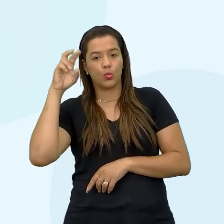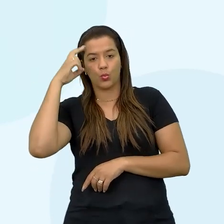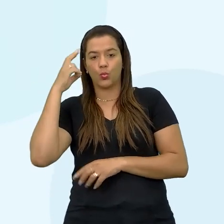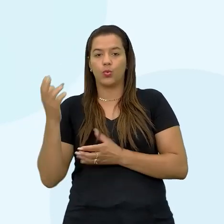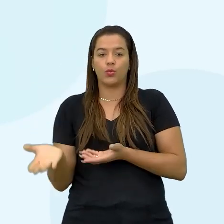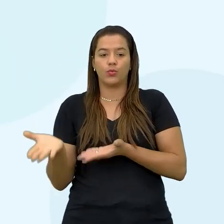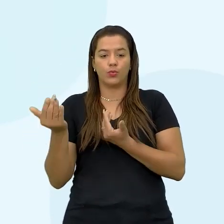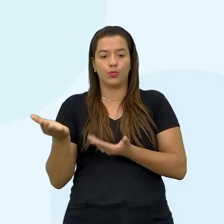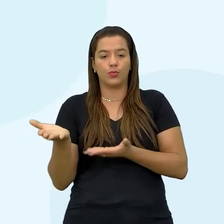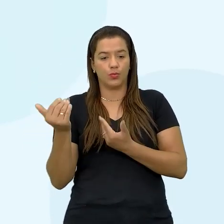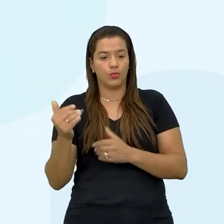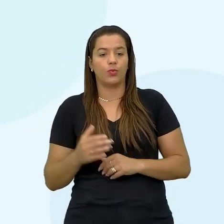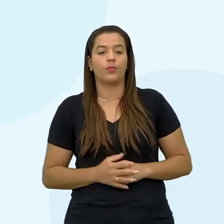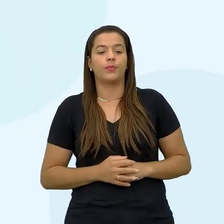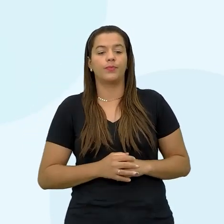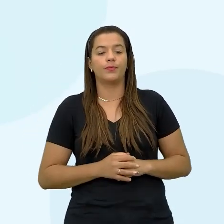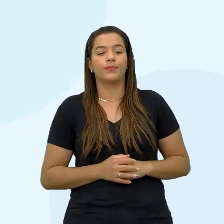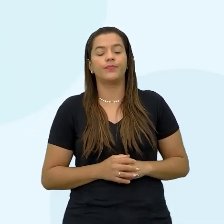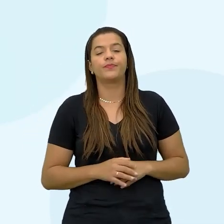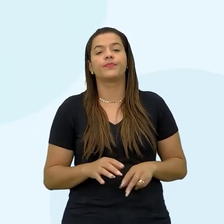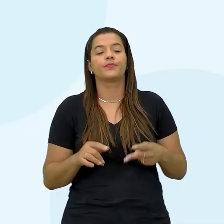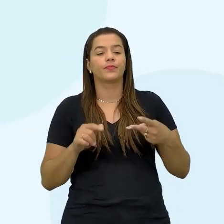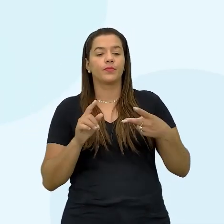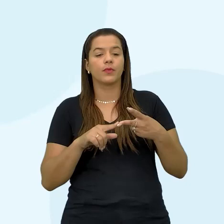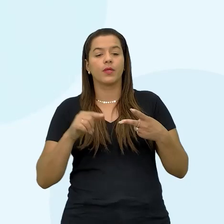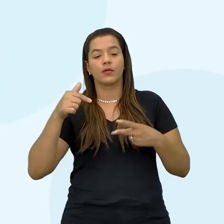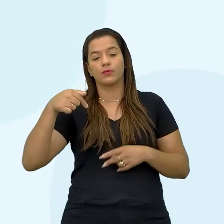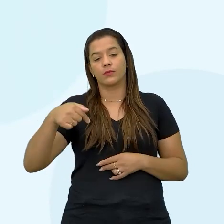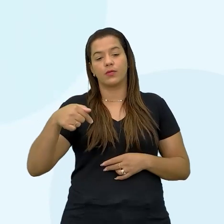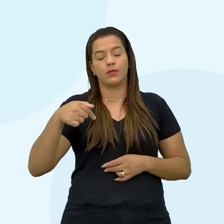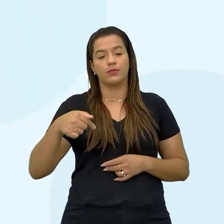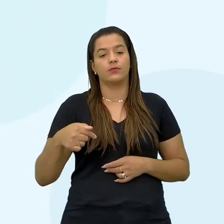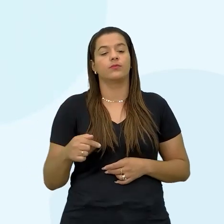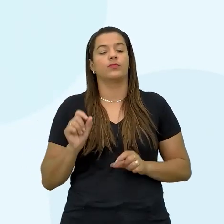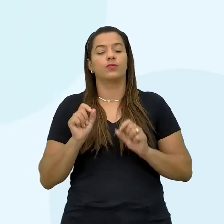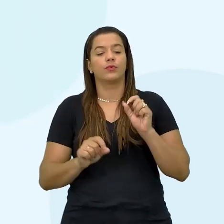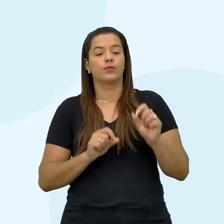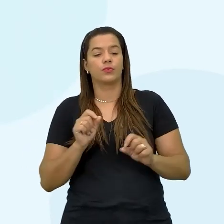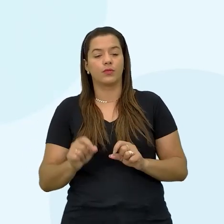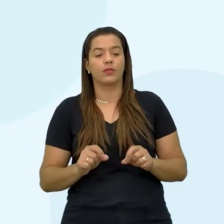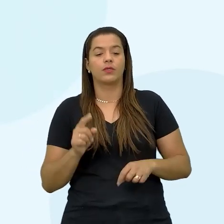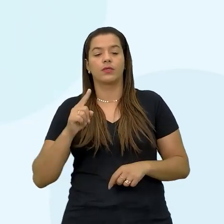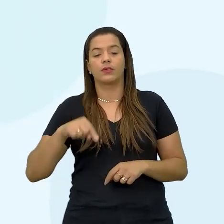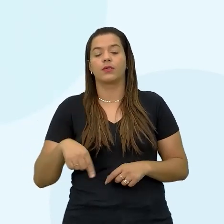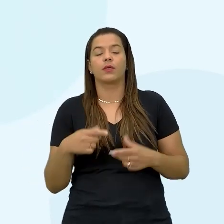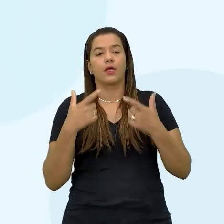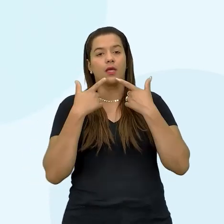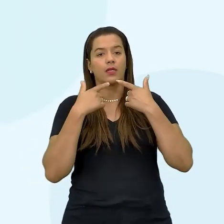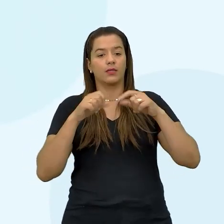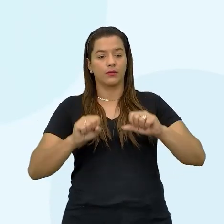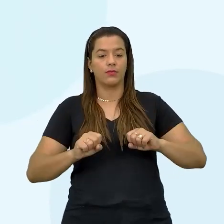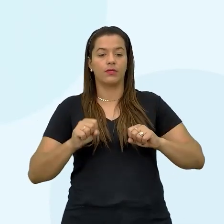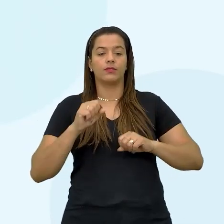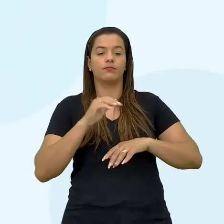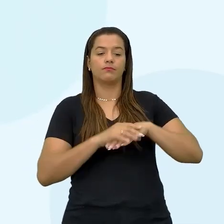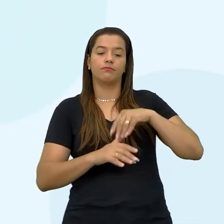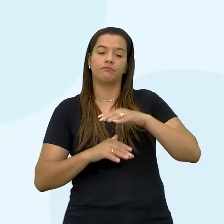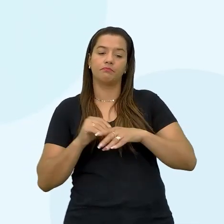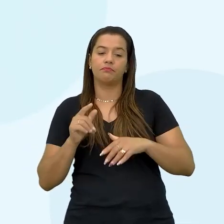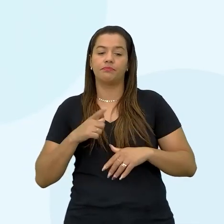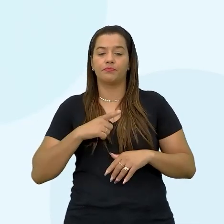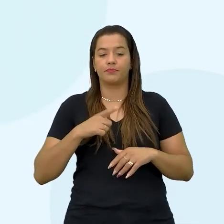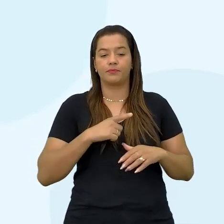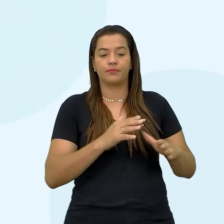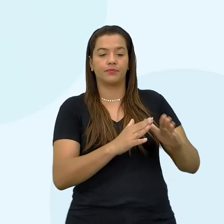socioculturais multissemióticas. Para o sétimo ano, práticas de linguagem e suas relações com o patrimônio